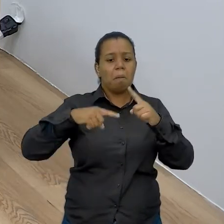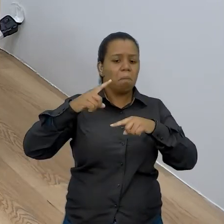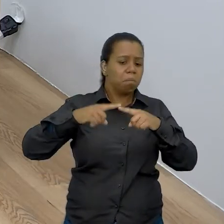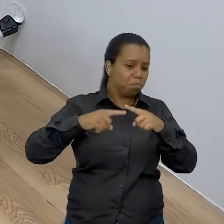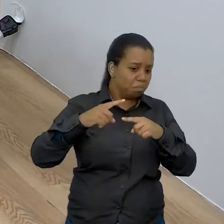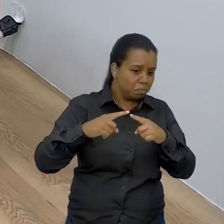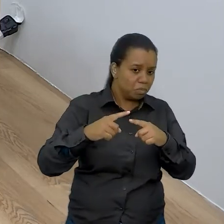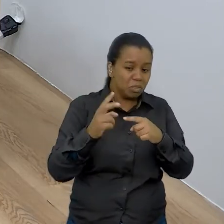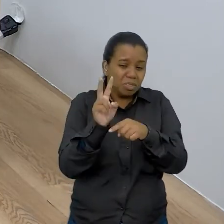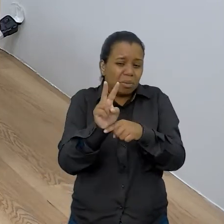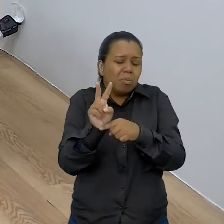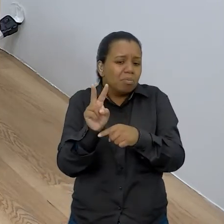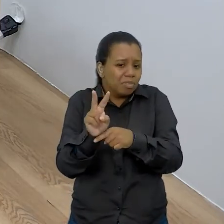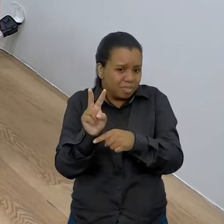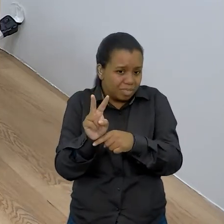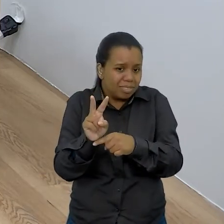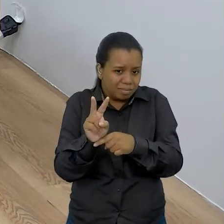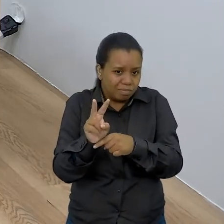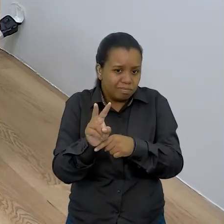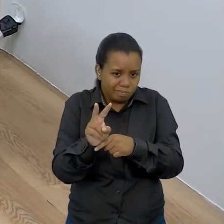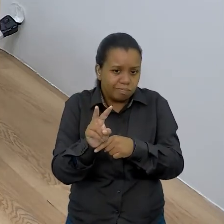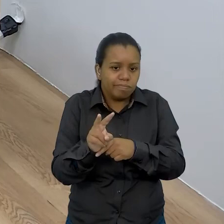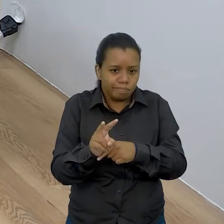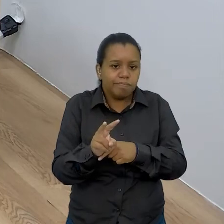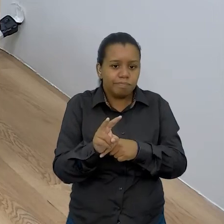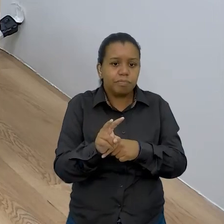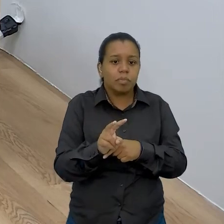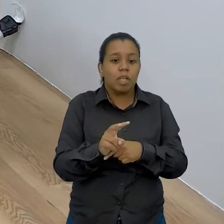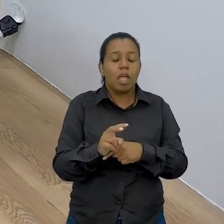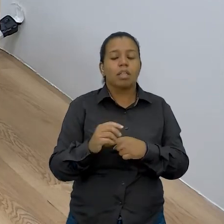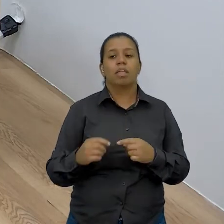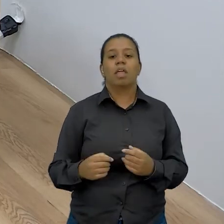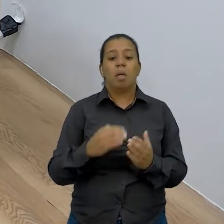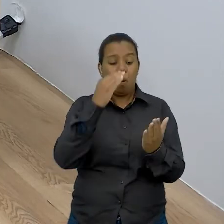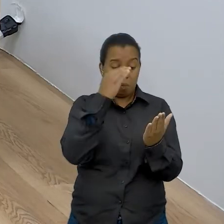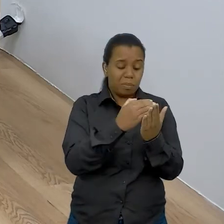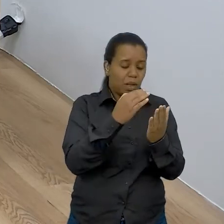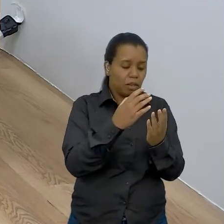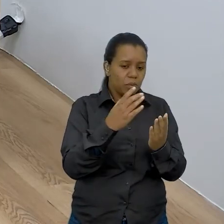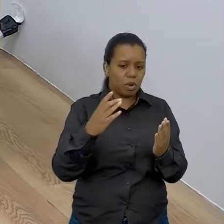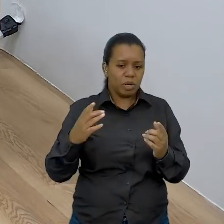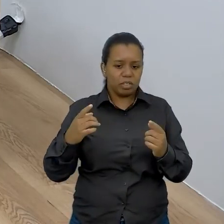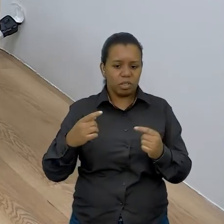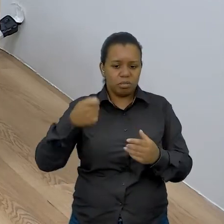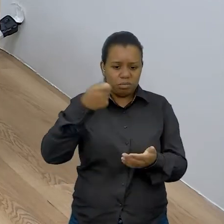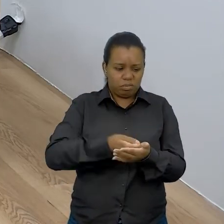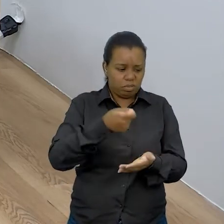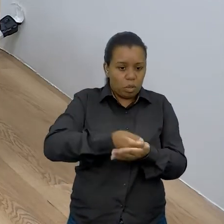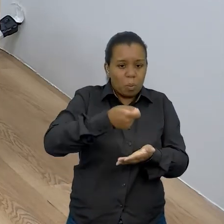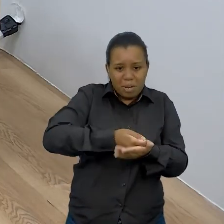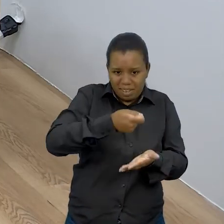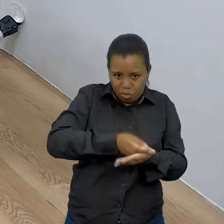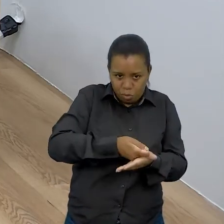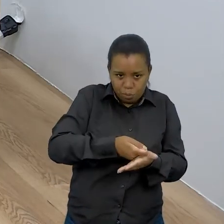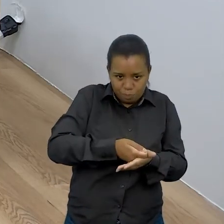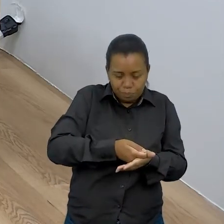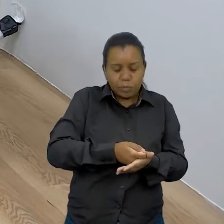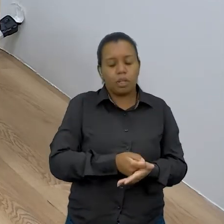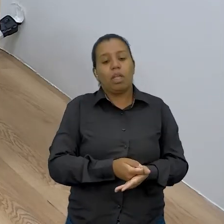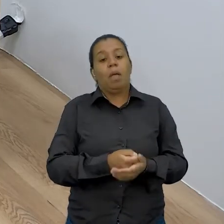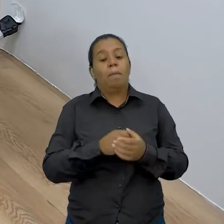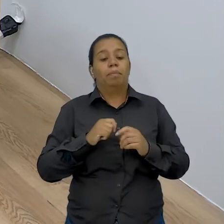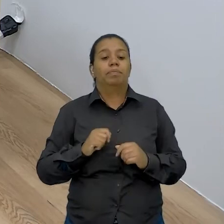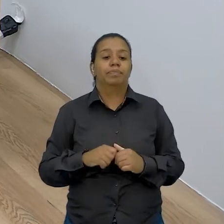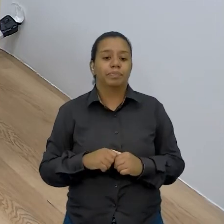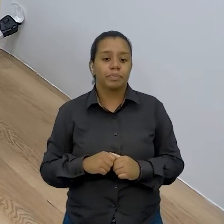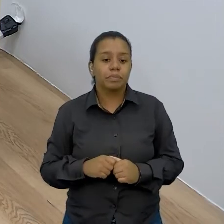gente fala de proteção, né? Esse dispositivo ele é obrigatório, como o próprio mundo da elétrica explicou aí pra gente. Ele